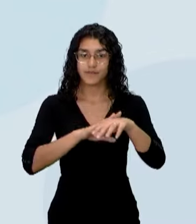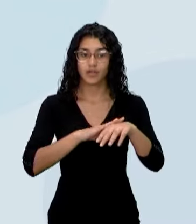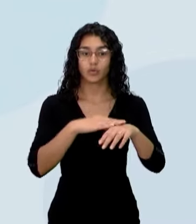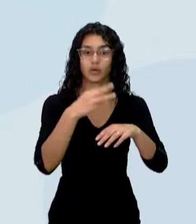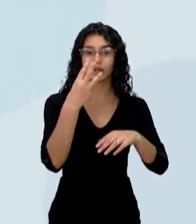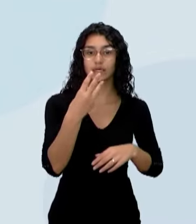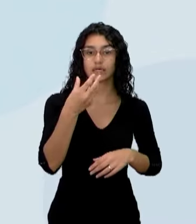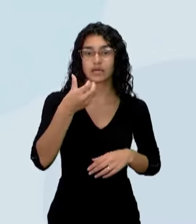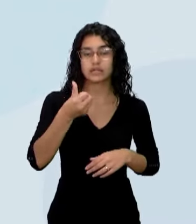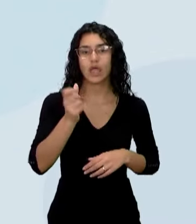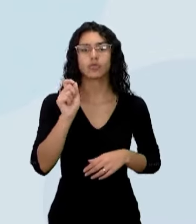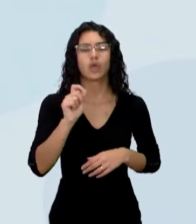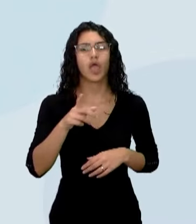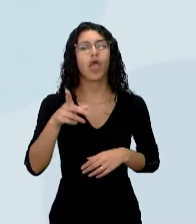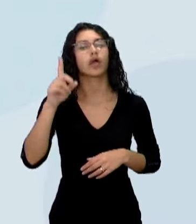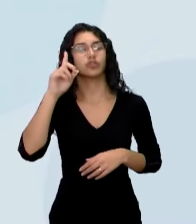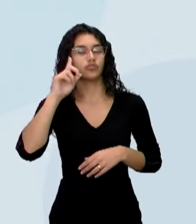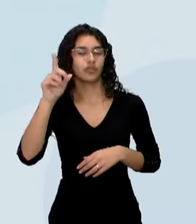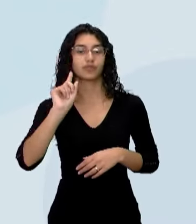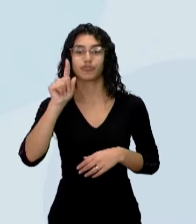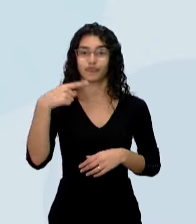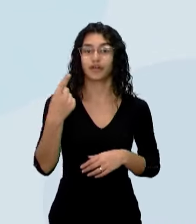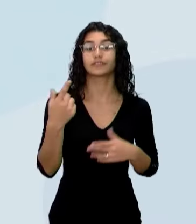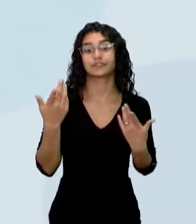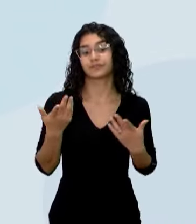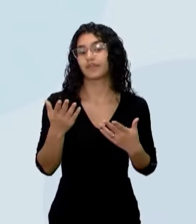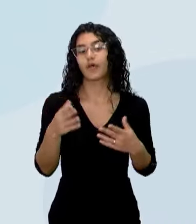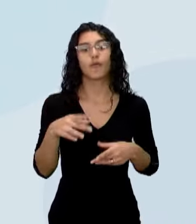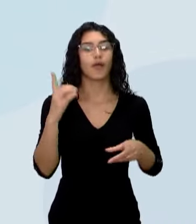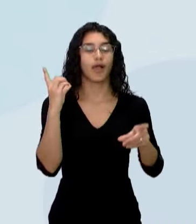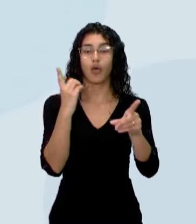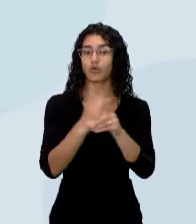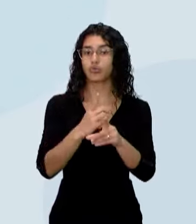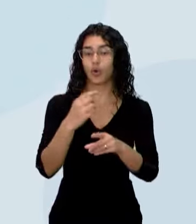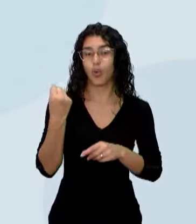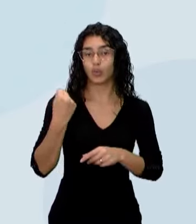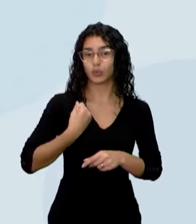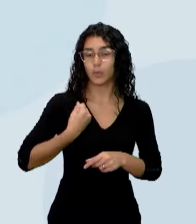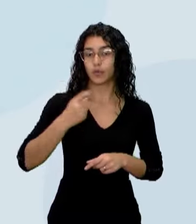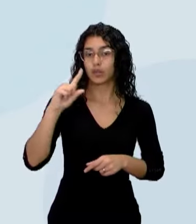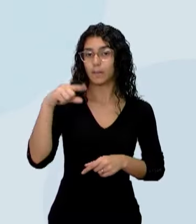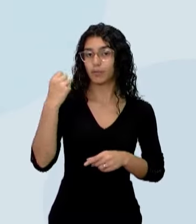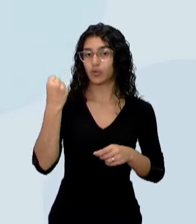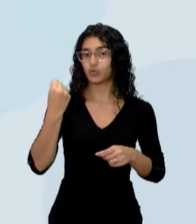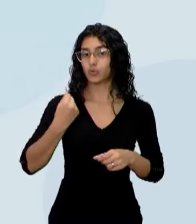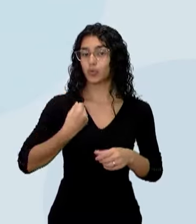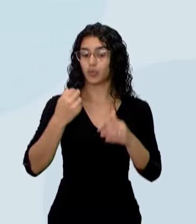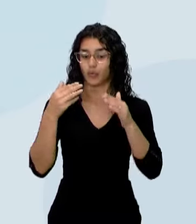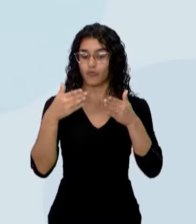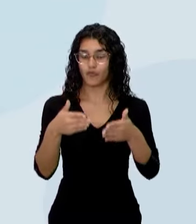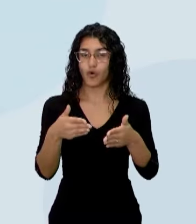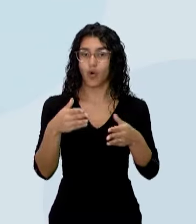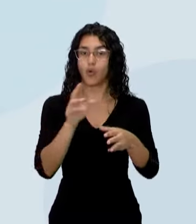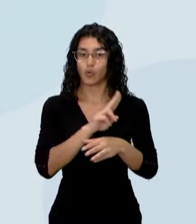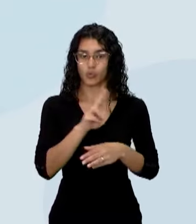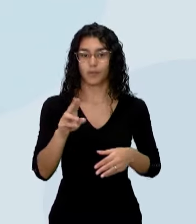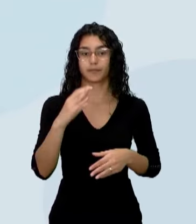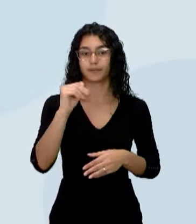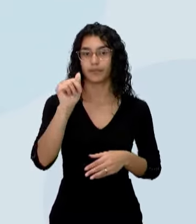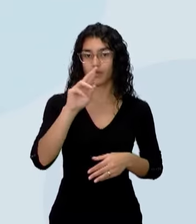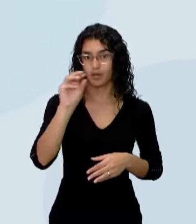o quê? Dias. Dias. Outra grandeza. Então fica fácil. Achou o número, depois do número vem a grandeza. Então tá aqui carros